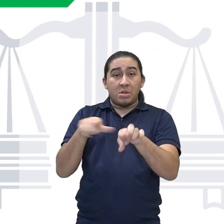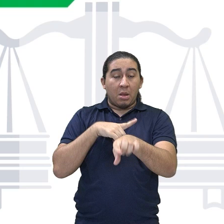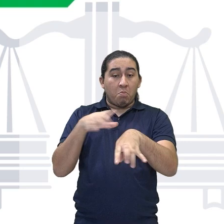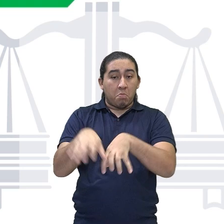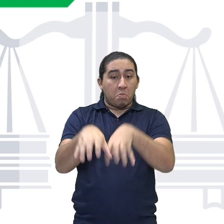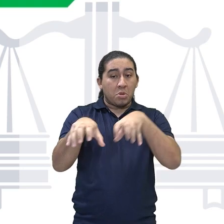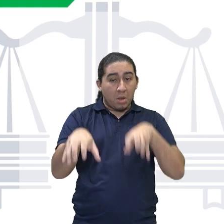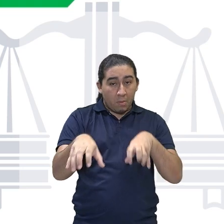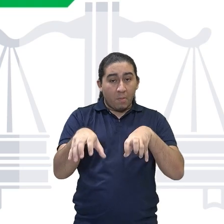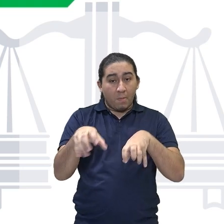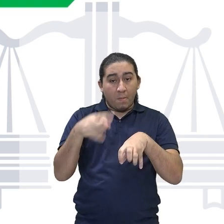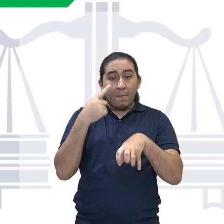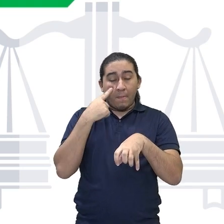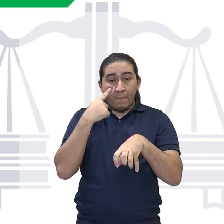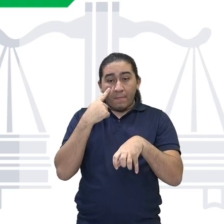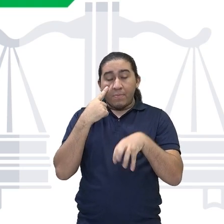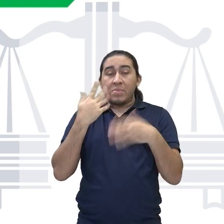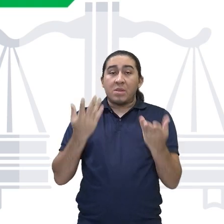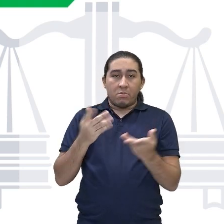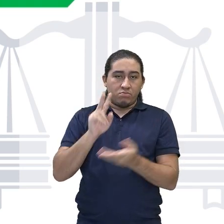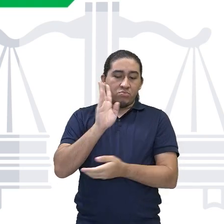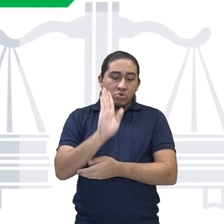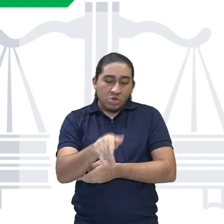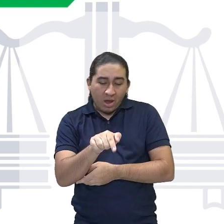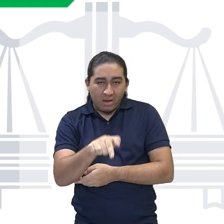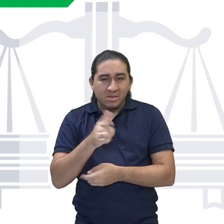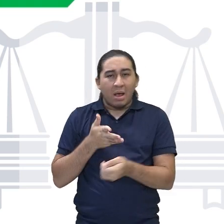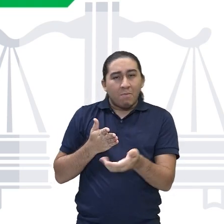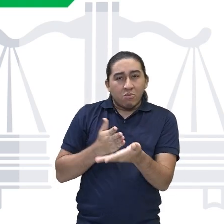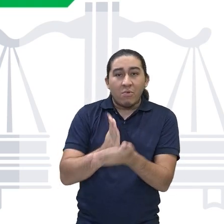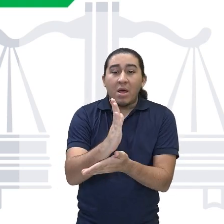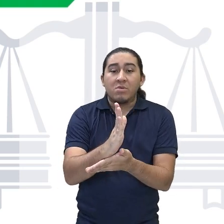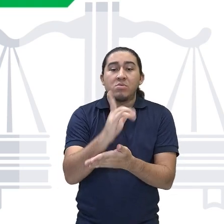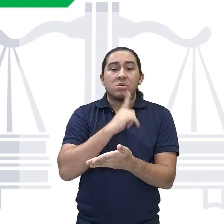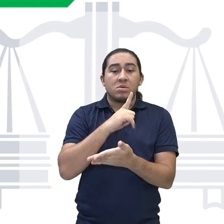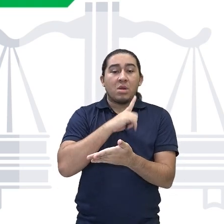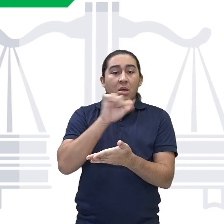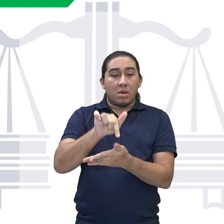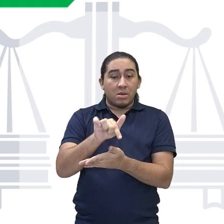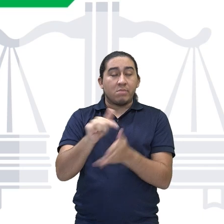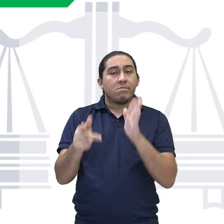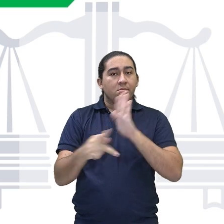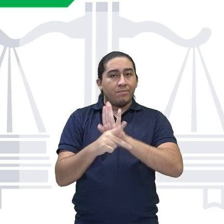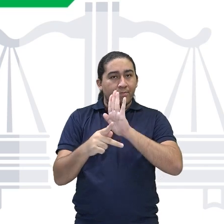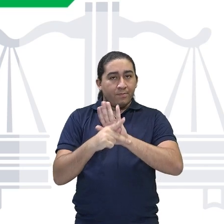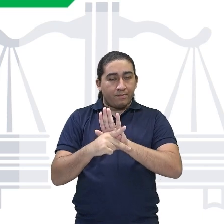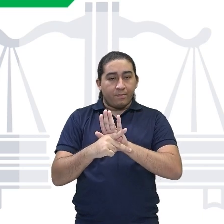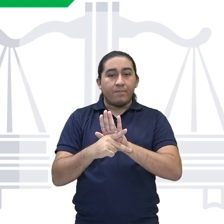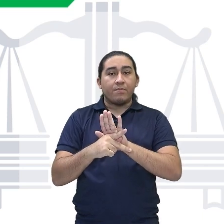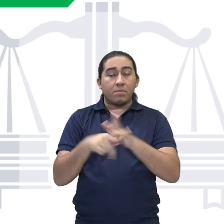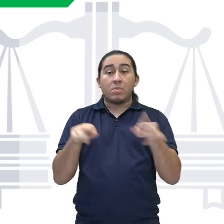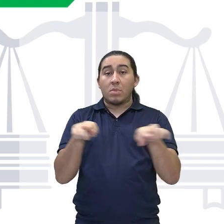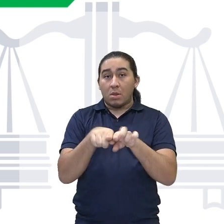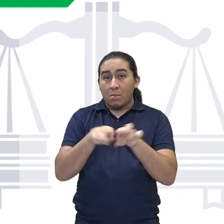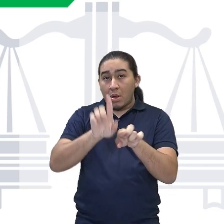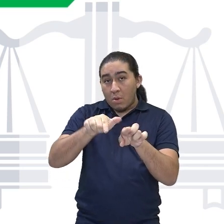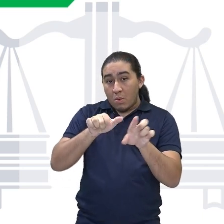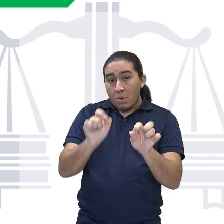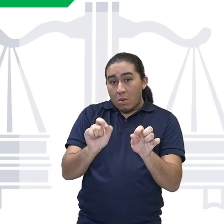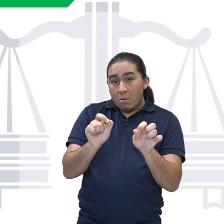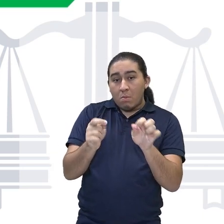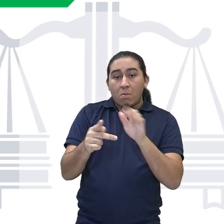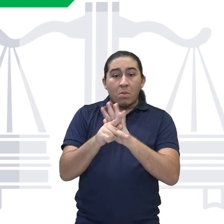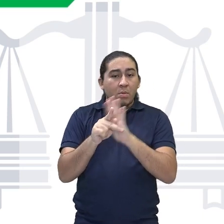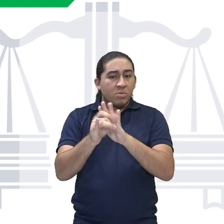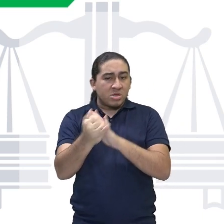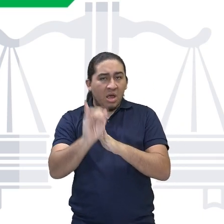Então, da coordenadoria regional, passa para o Gabinete do Interior. O Gabinete do Interior também, né, dá o seu parecer se a turma